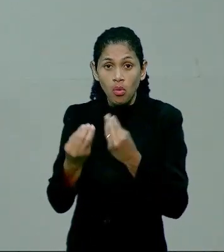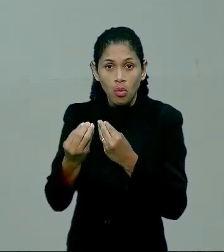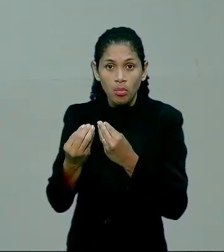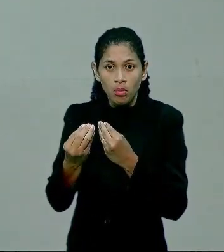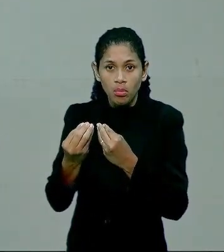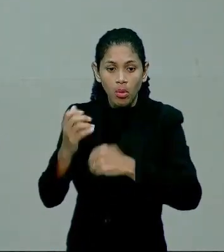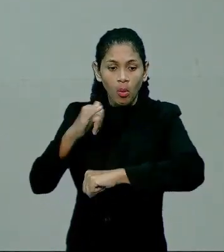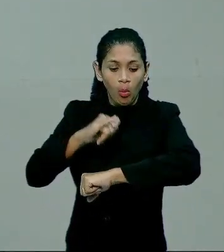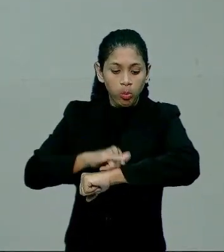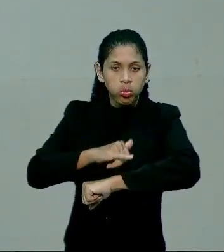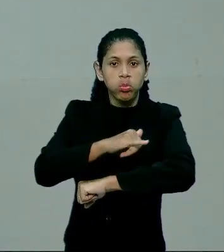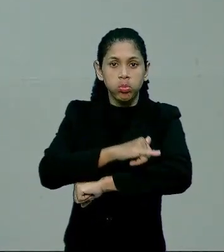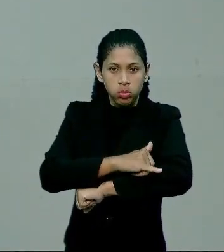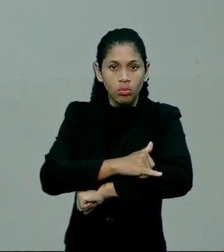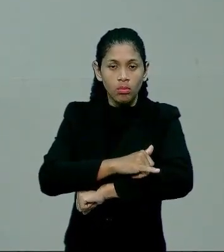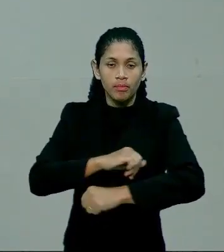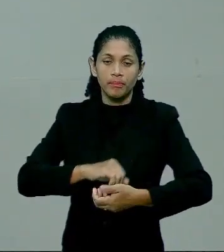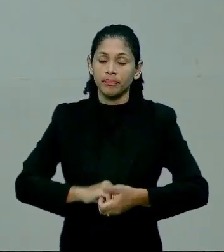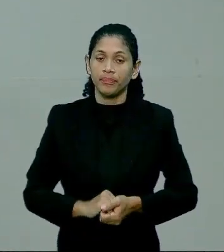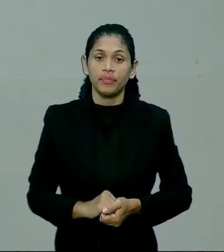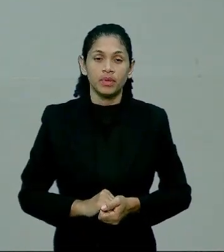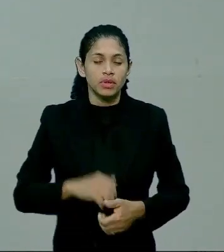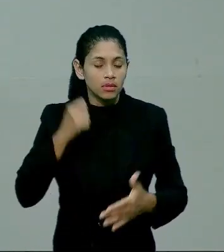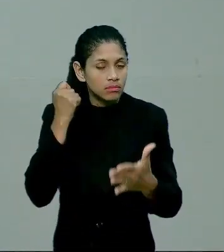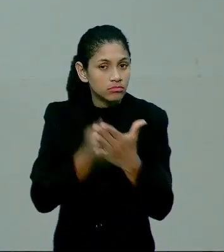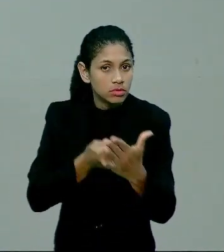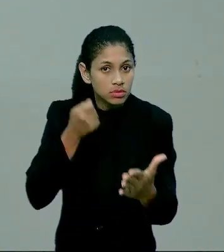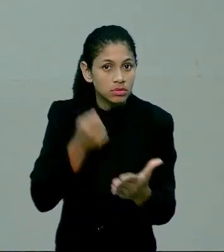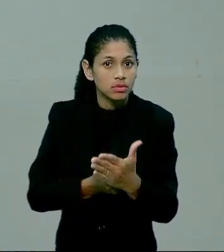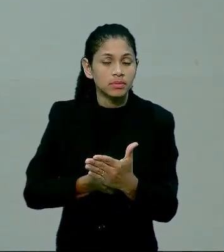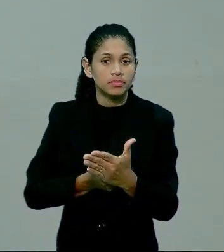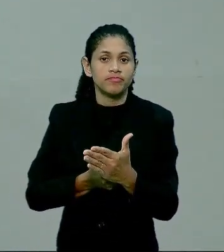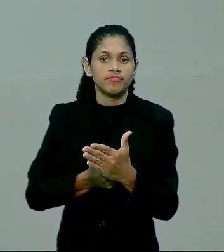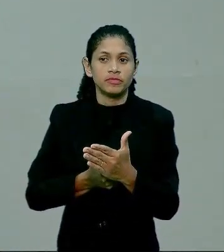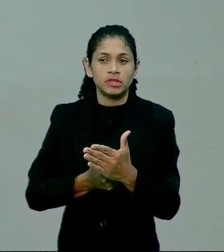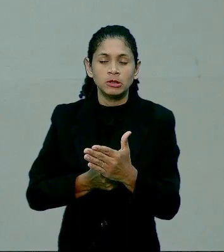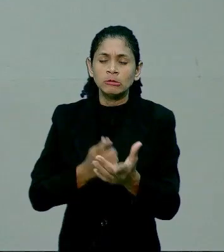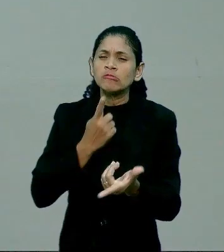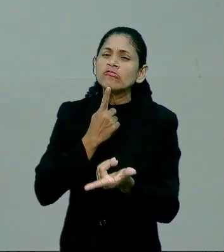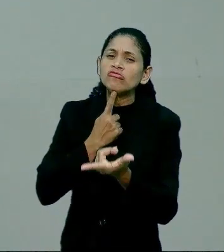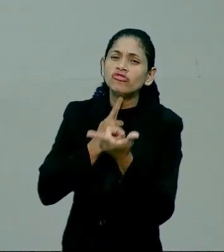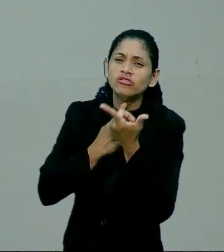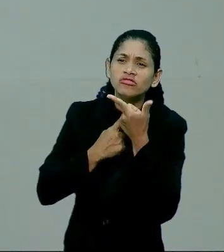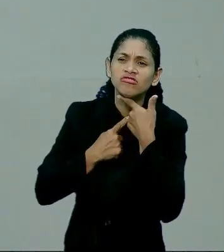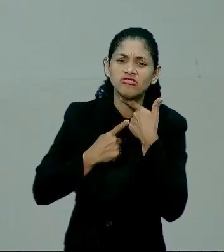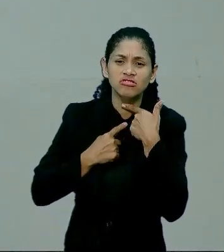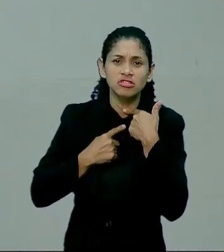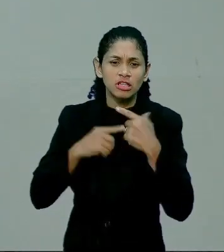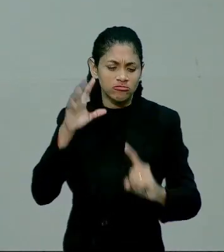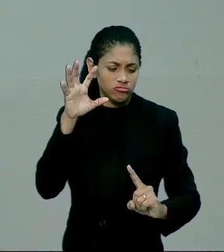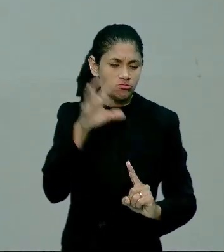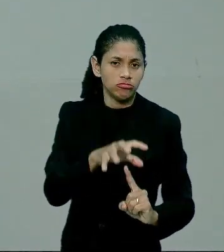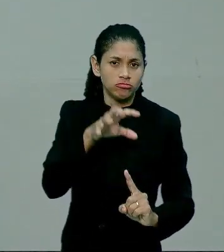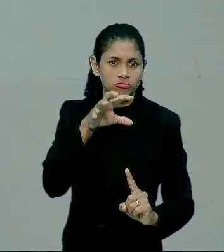você começa a ter essa cobrança, a ter esse anseio, essa pressão para atingir